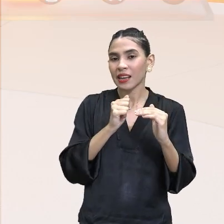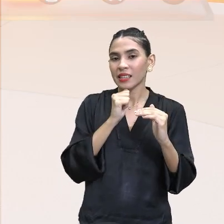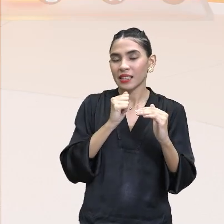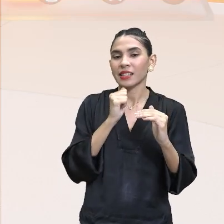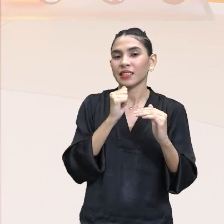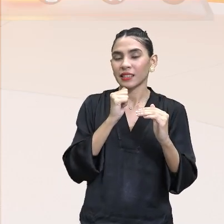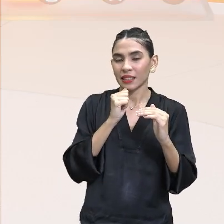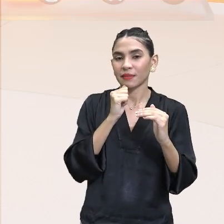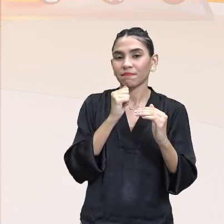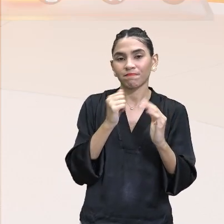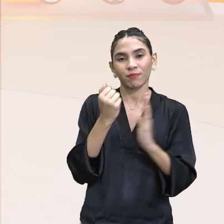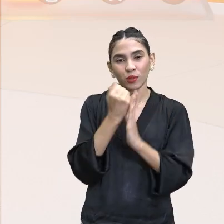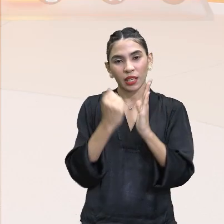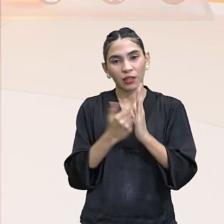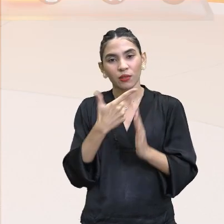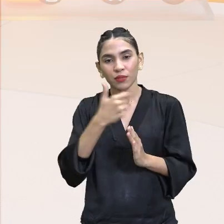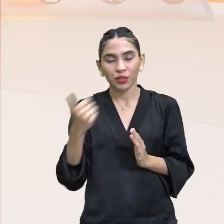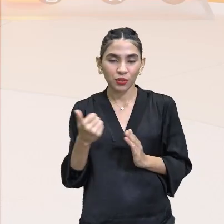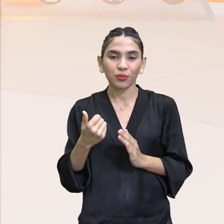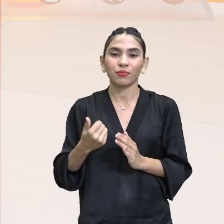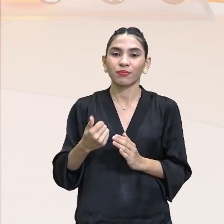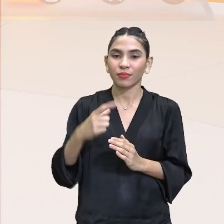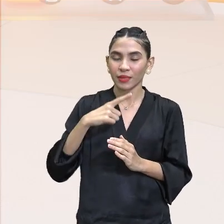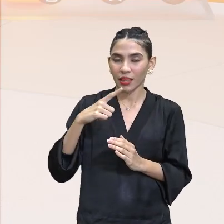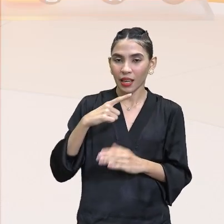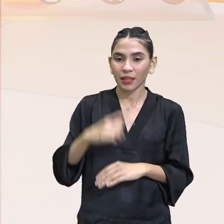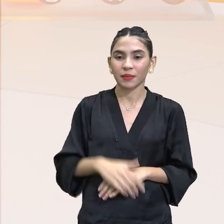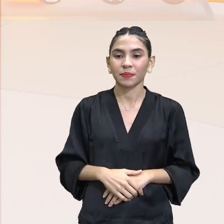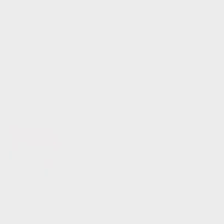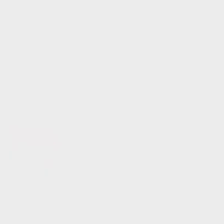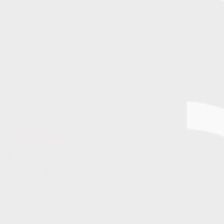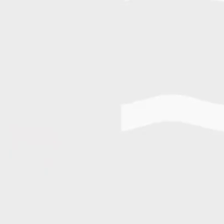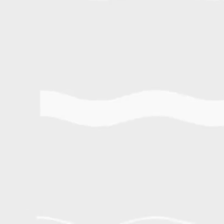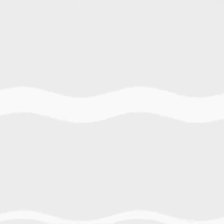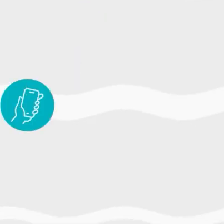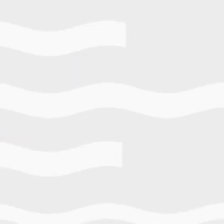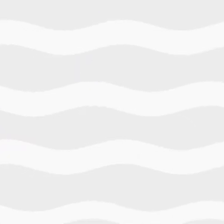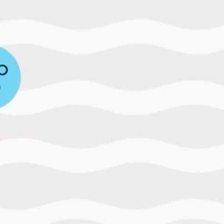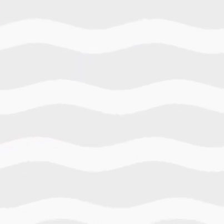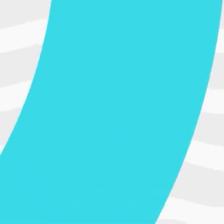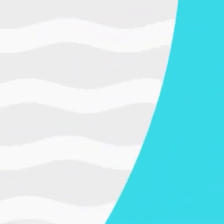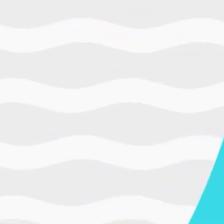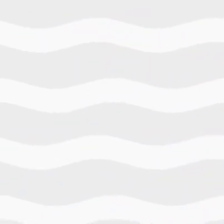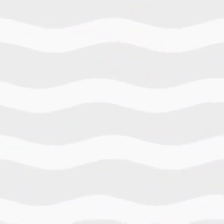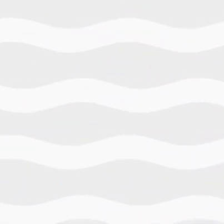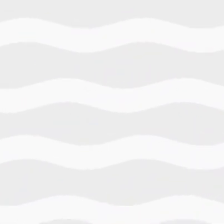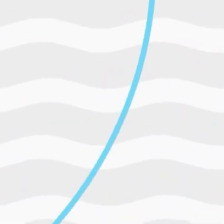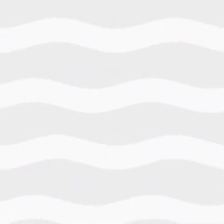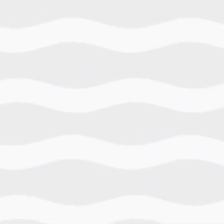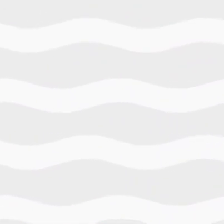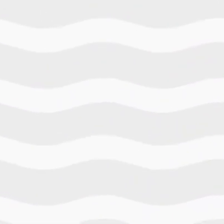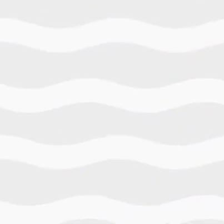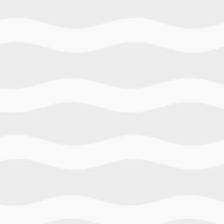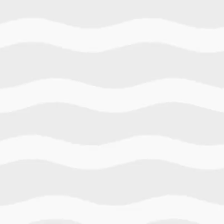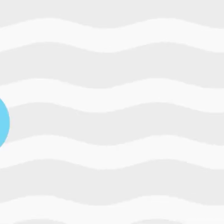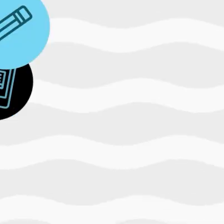pareça, século XXI ainda existem no mundo.